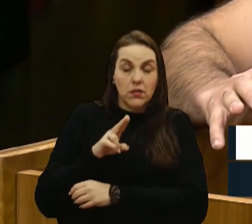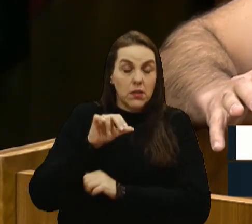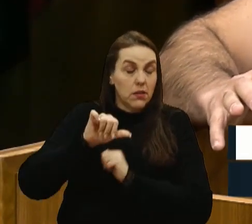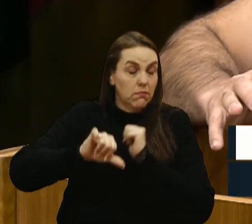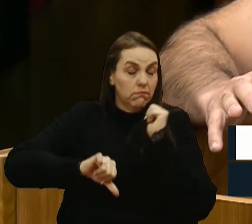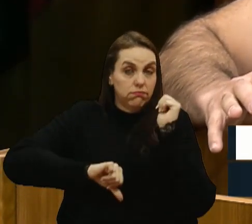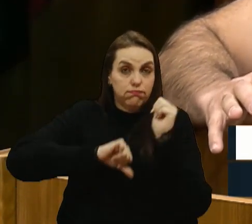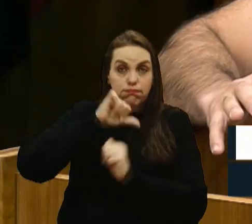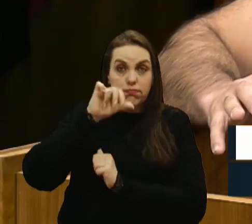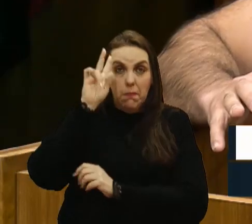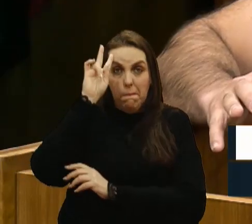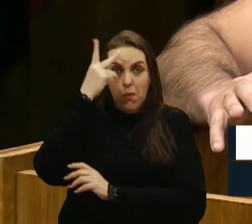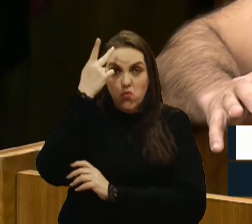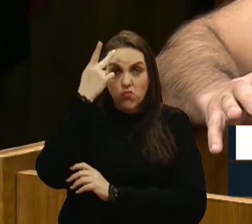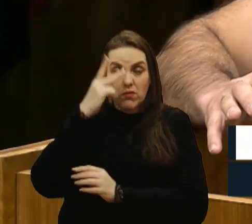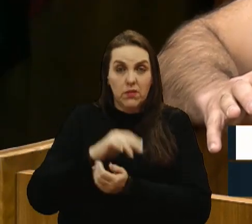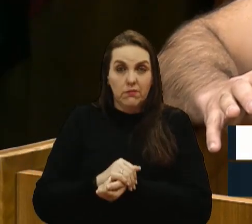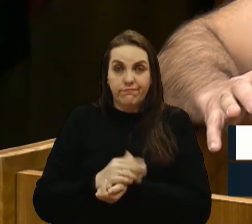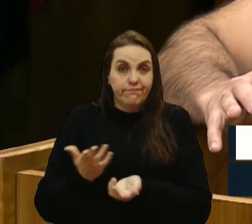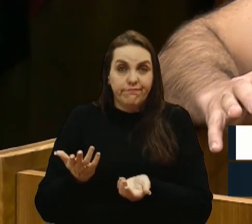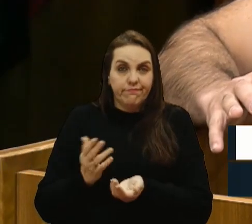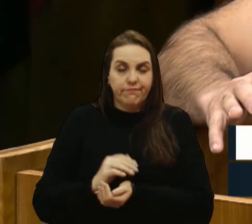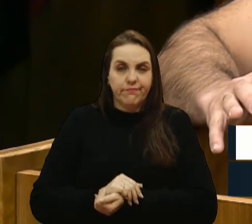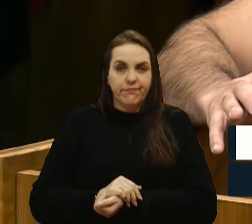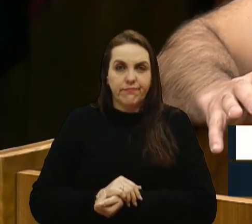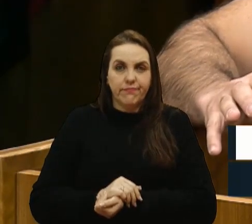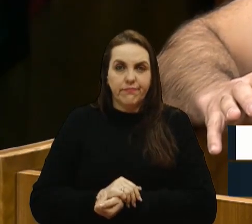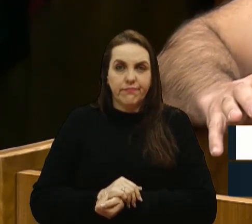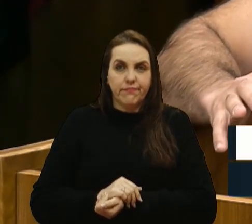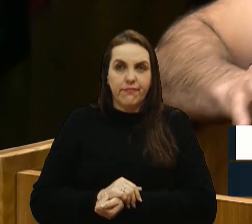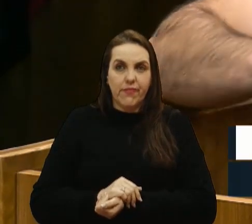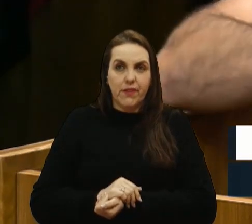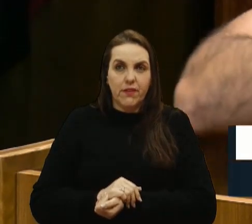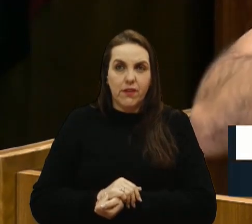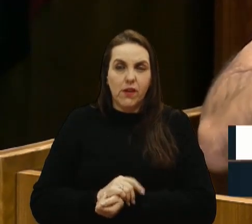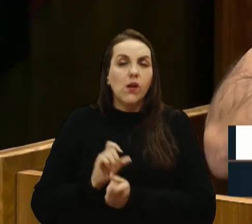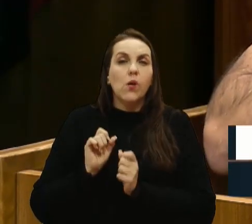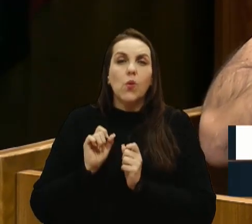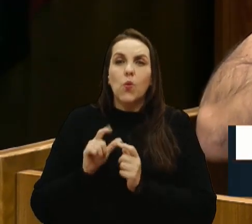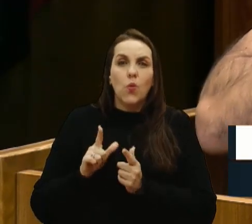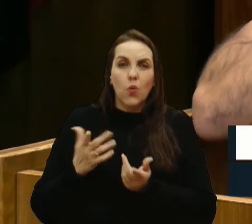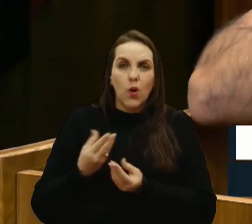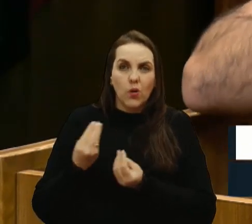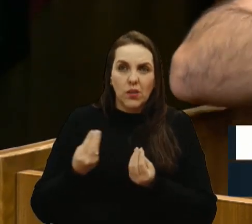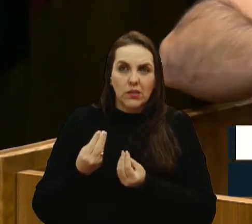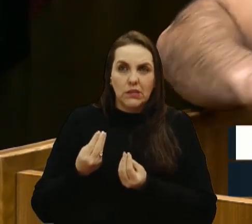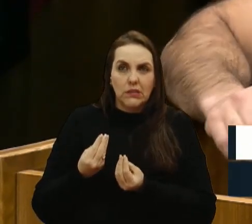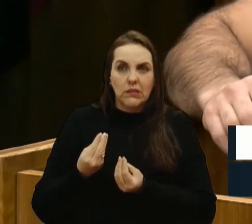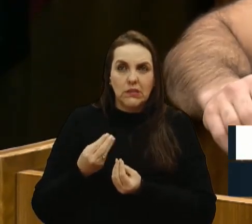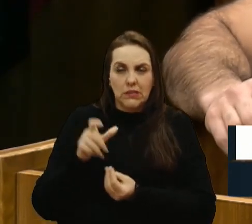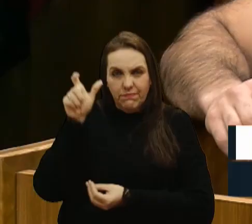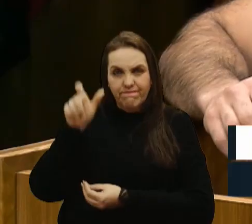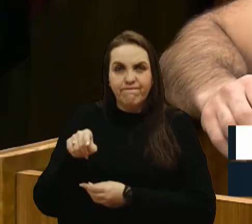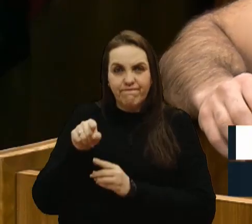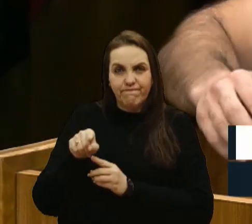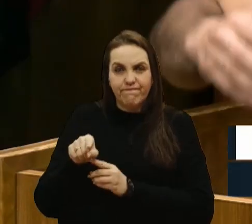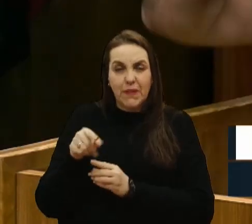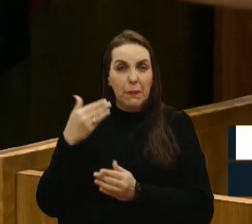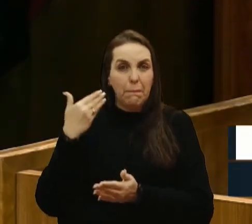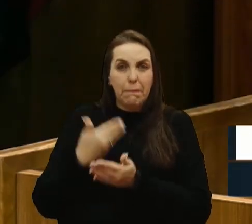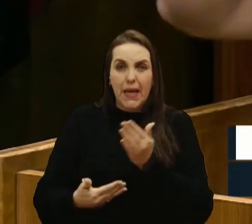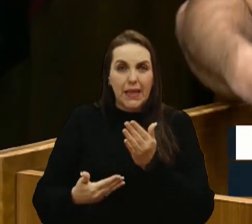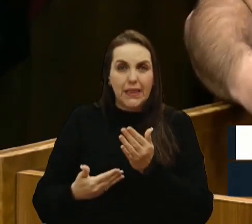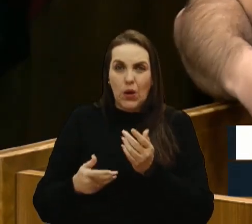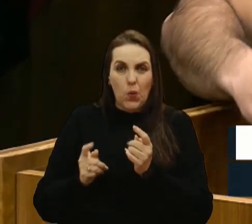já não responde por si próprio. Qual que é ele parece que ele perde